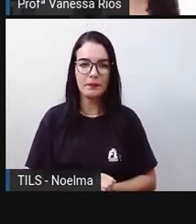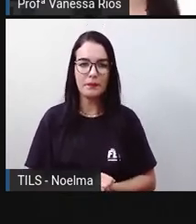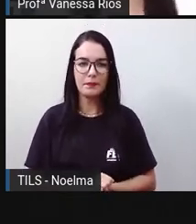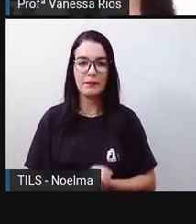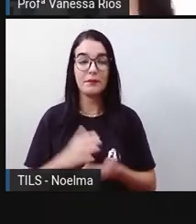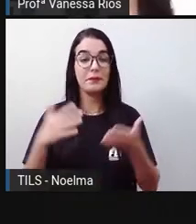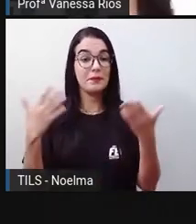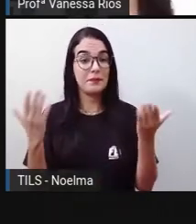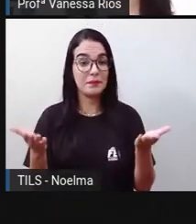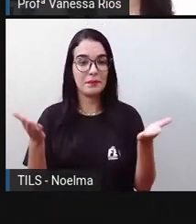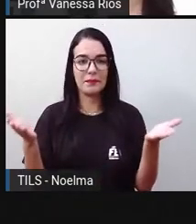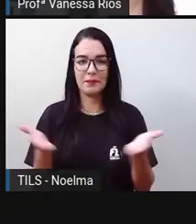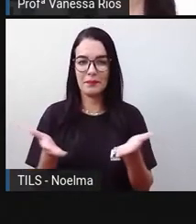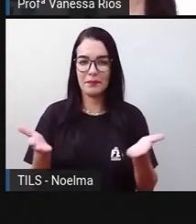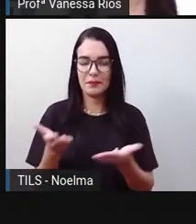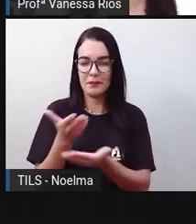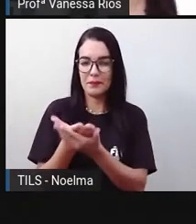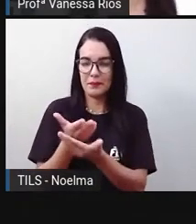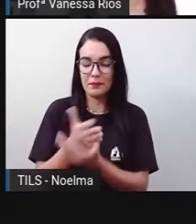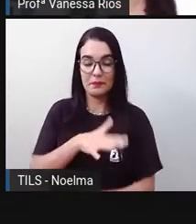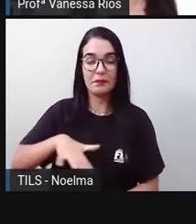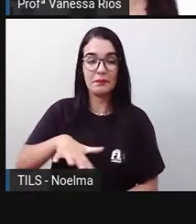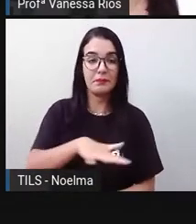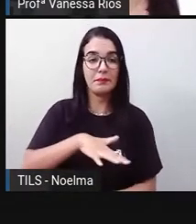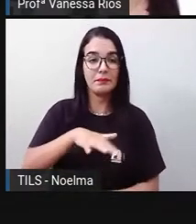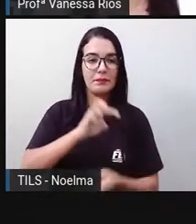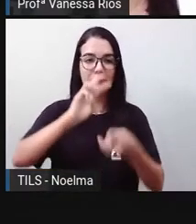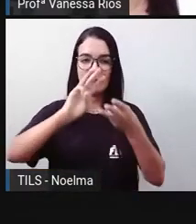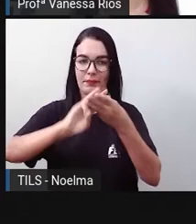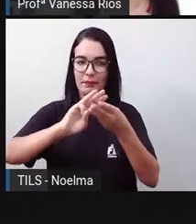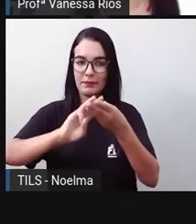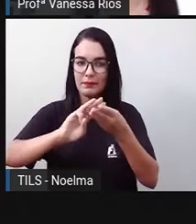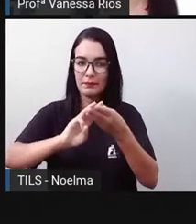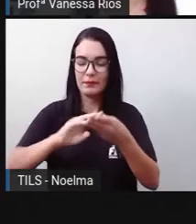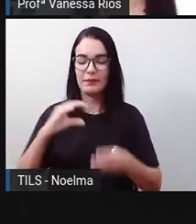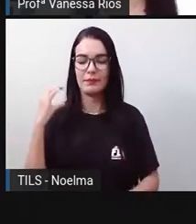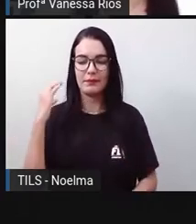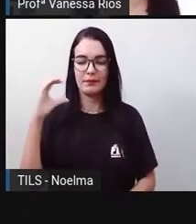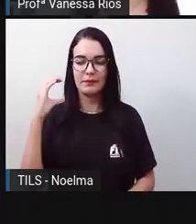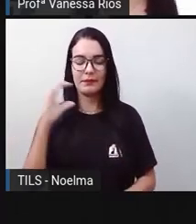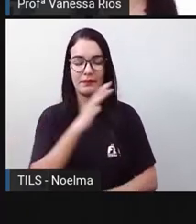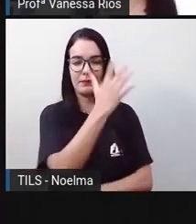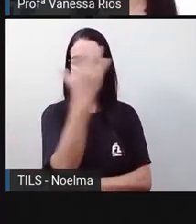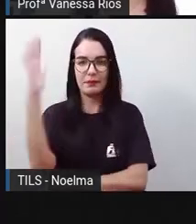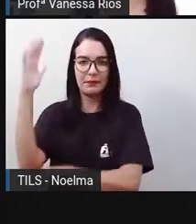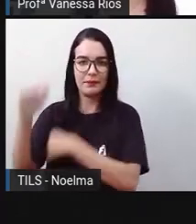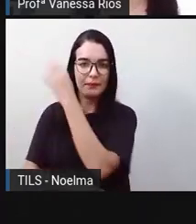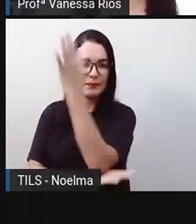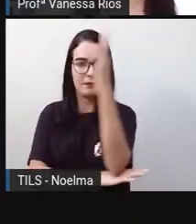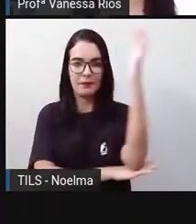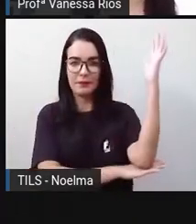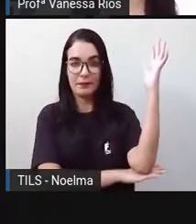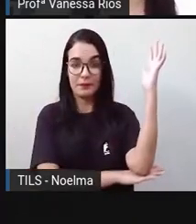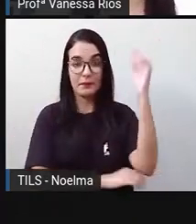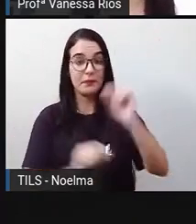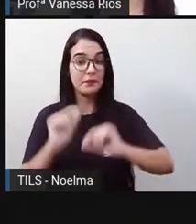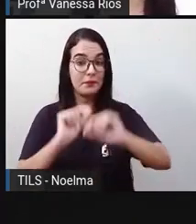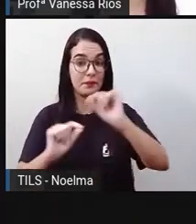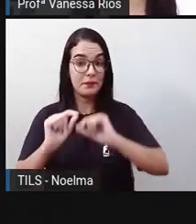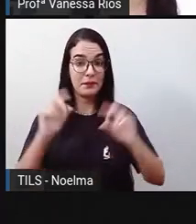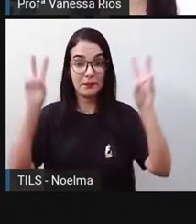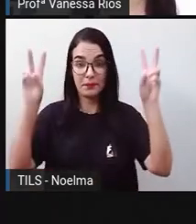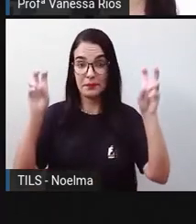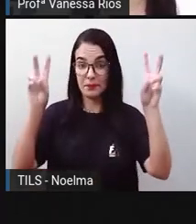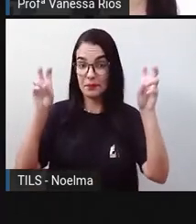E aí, nossa aula, ela agora é de matemática e ciências naturais. E nesta aula de matemática